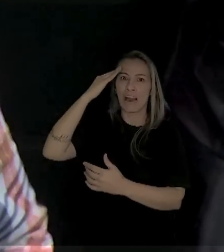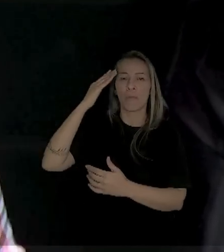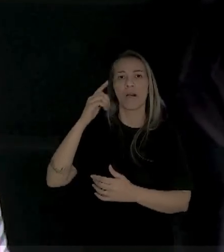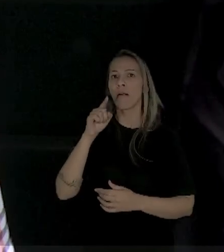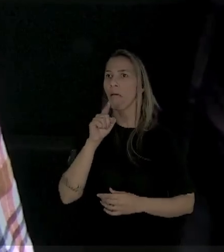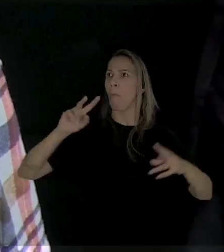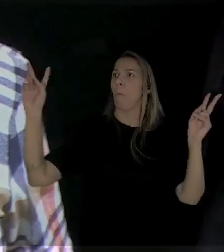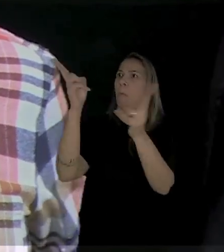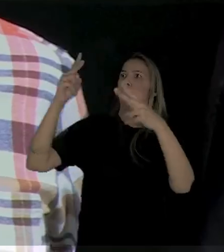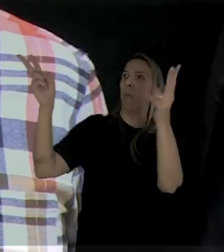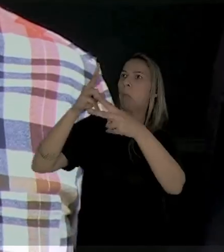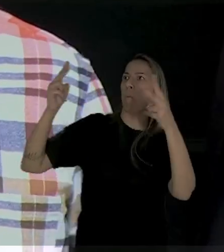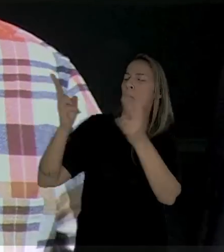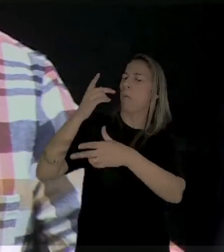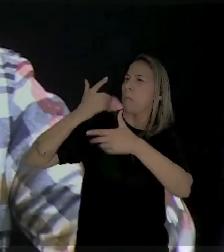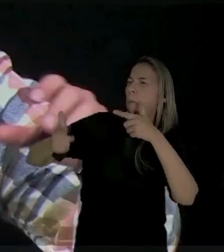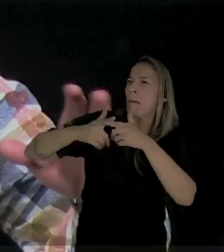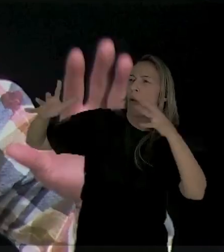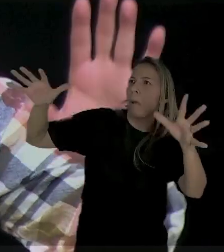Terremoto? Pastor, tudo cai.